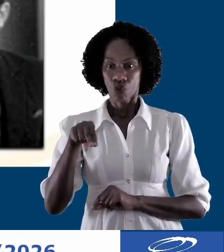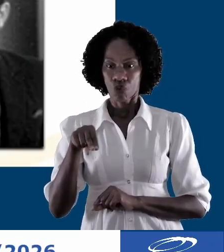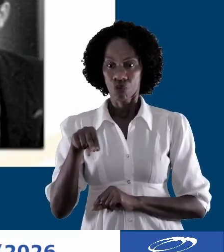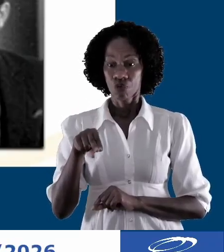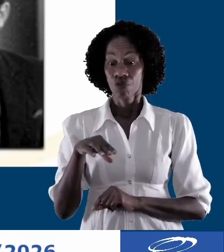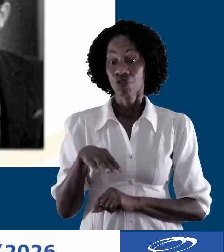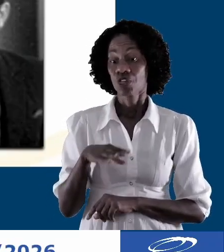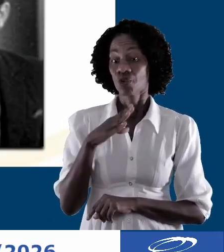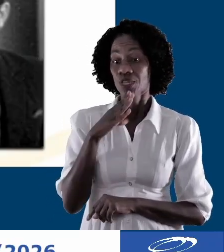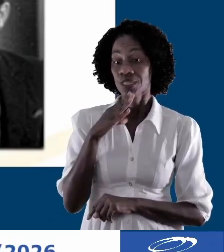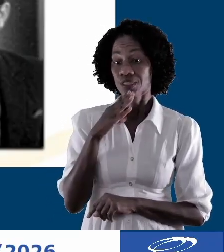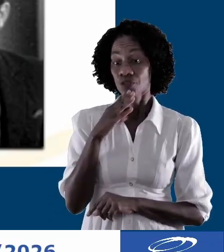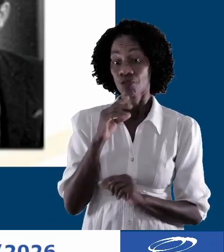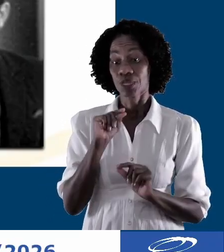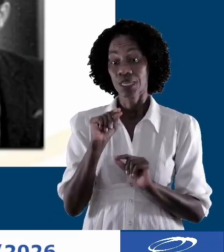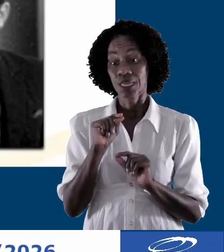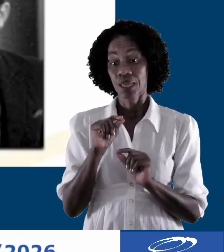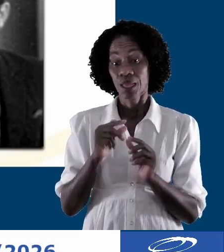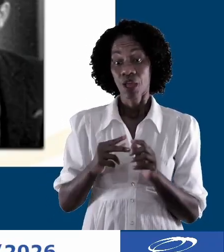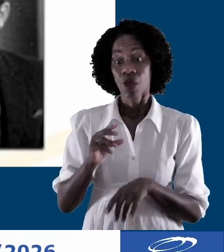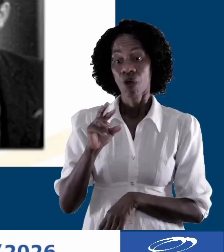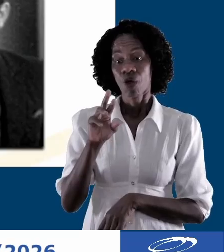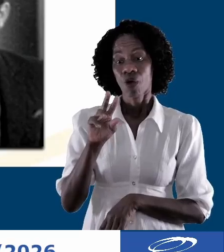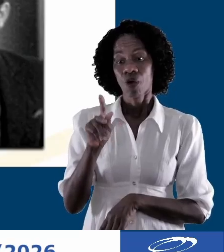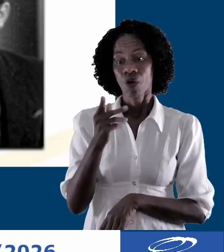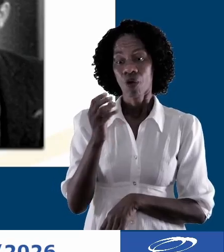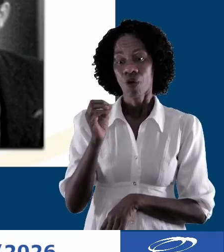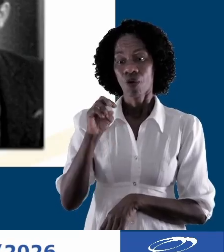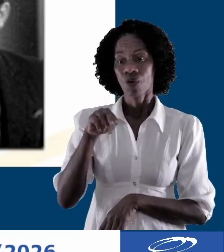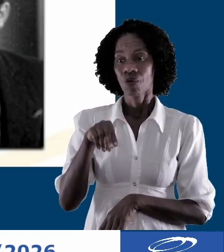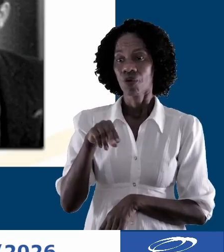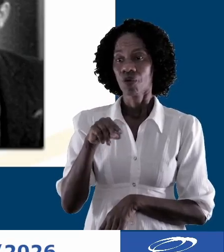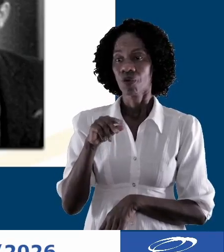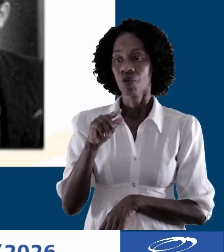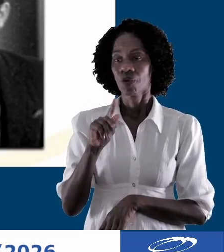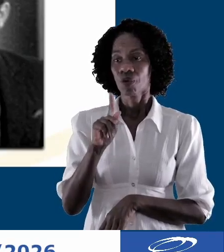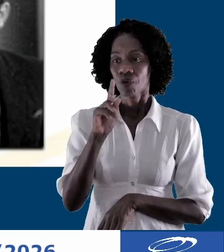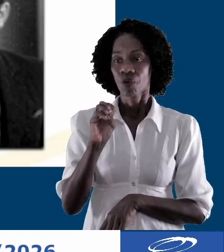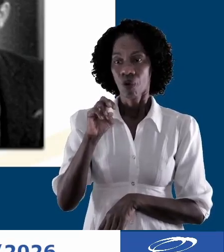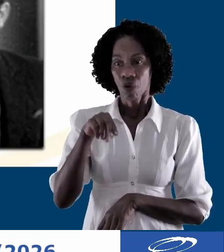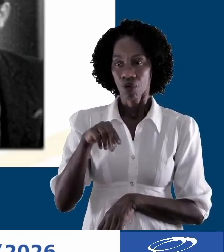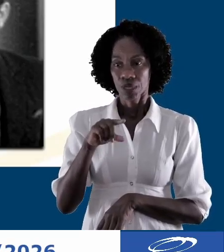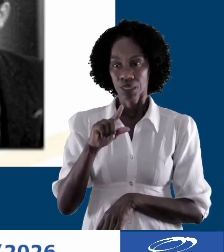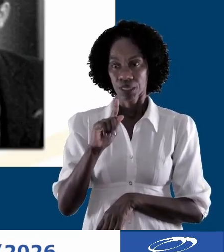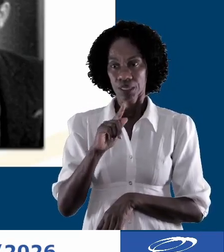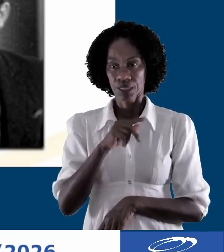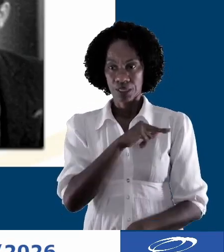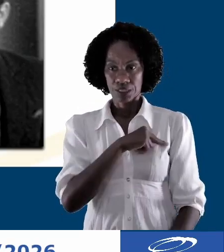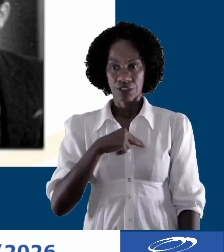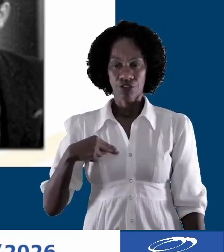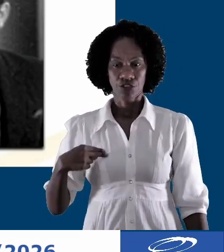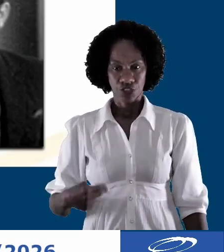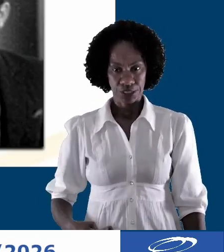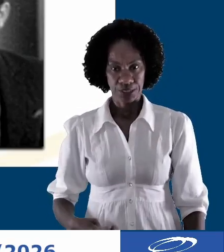Hong Kong é um local até hoje com alta incidência de tuberculose vertebral, e como a doença acomete geralmente o corpo vertebral, que é que